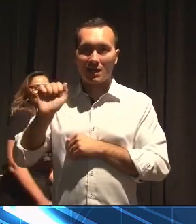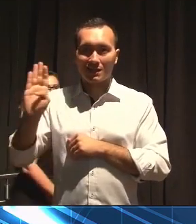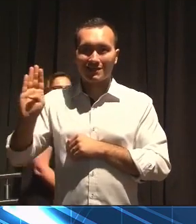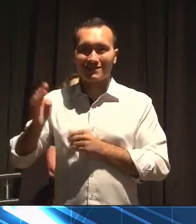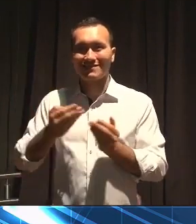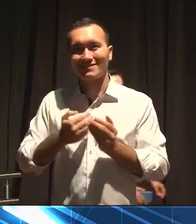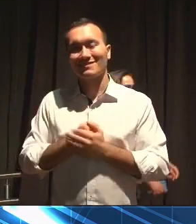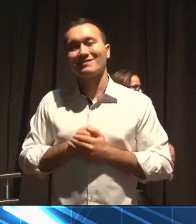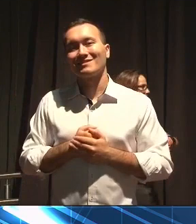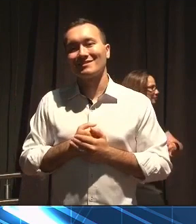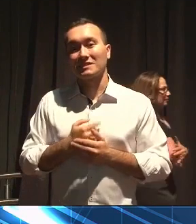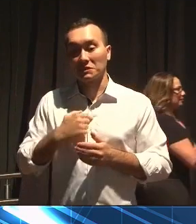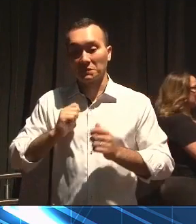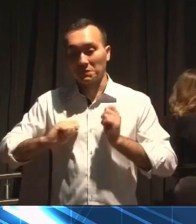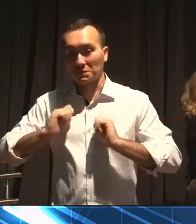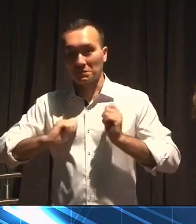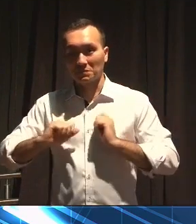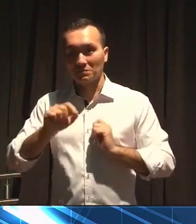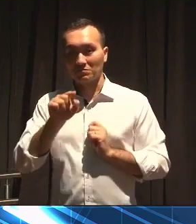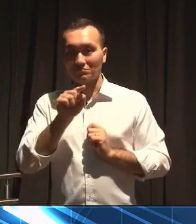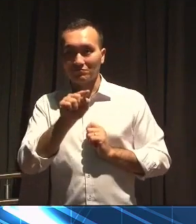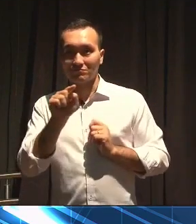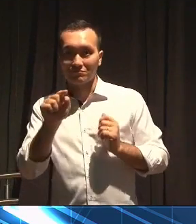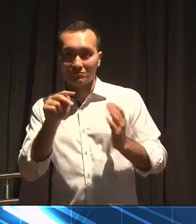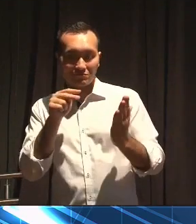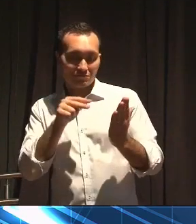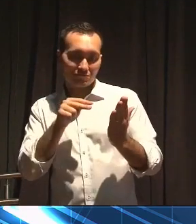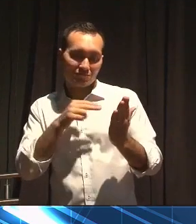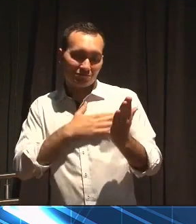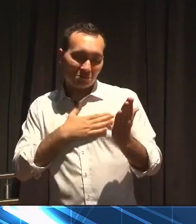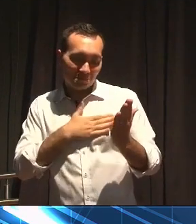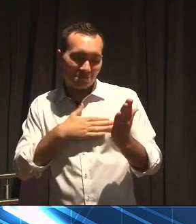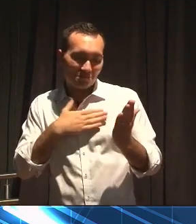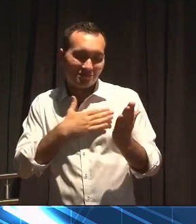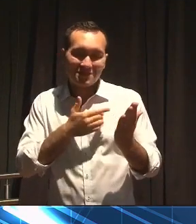tenham achado alguma coisa que tenha sido útil para vocês